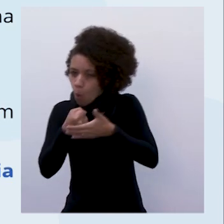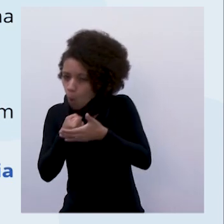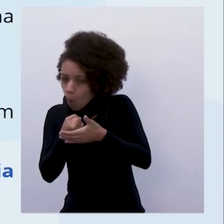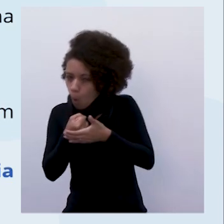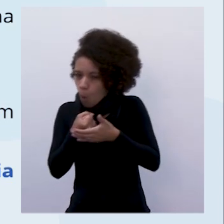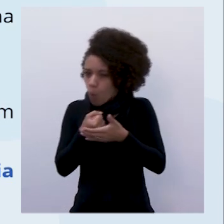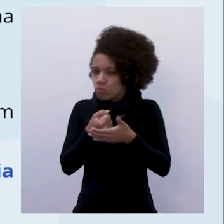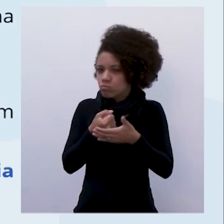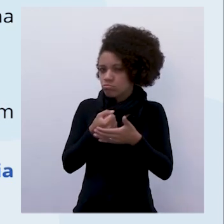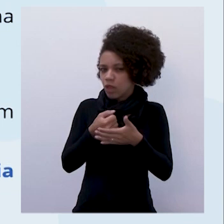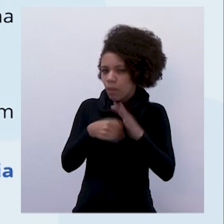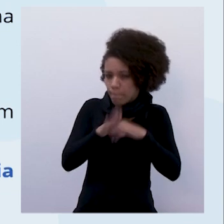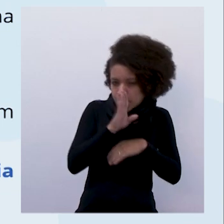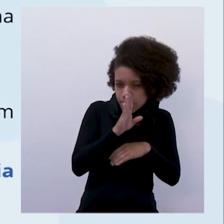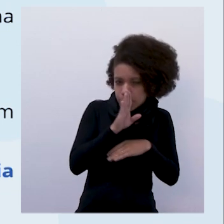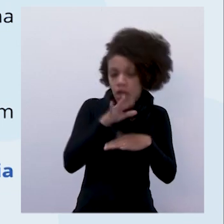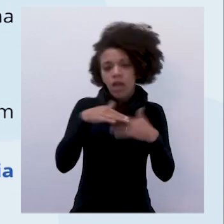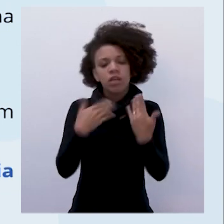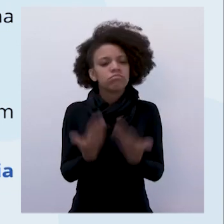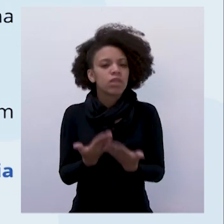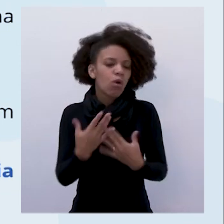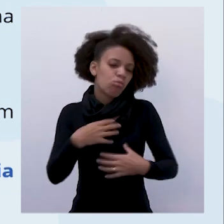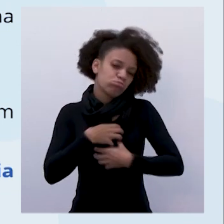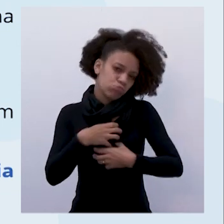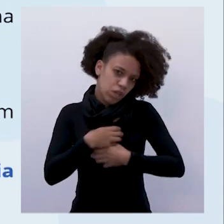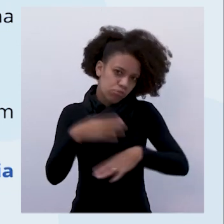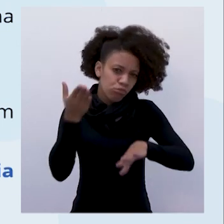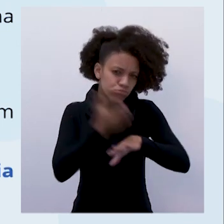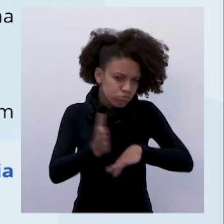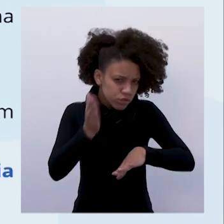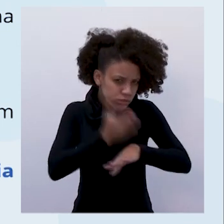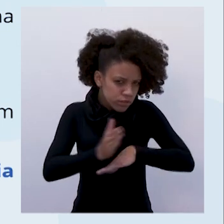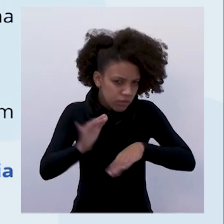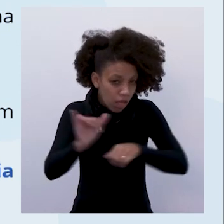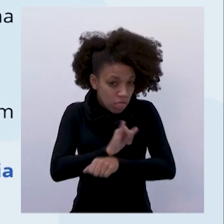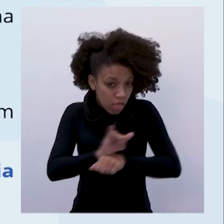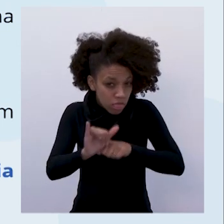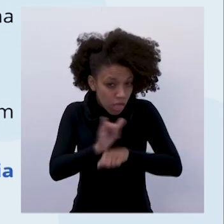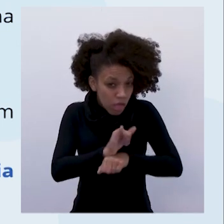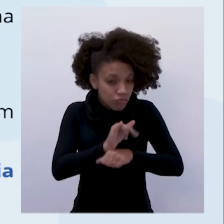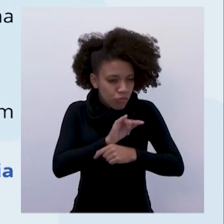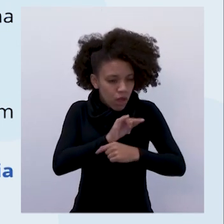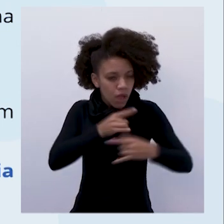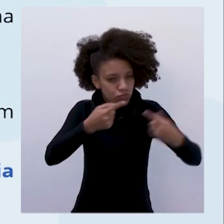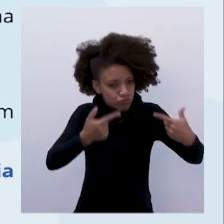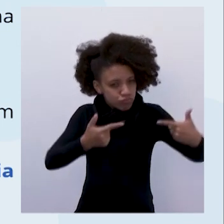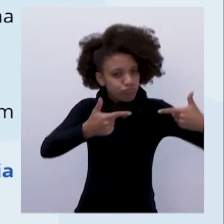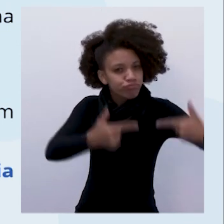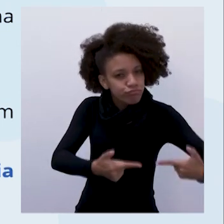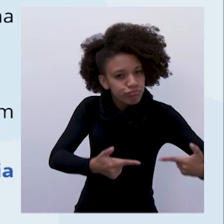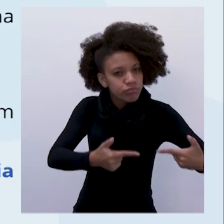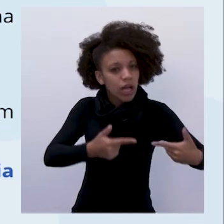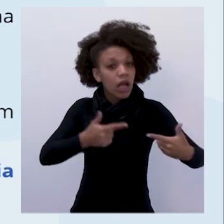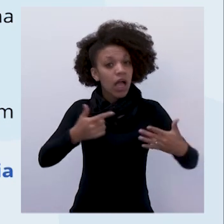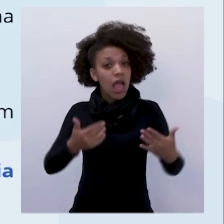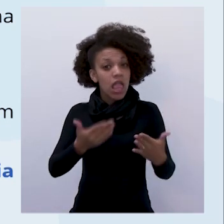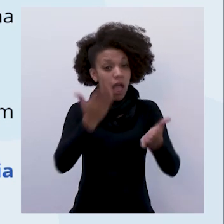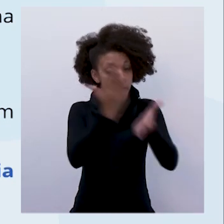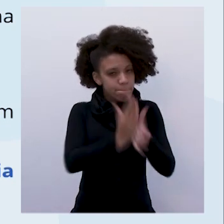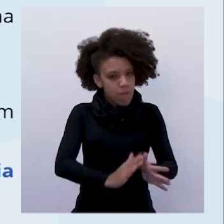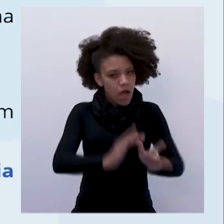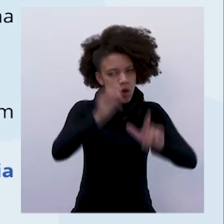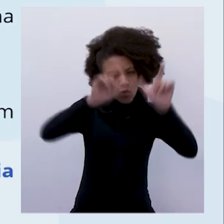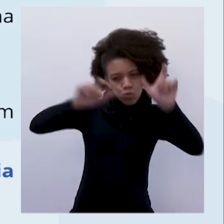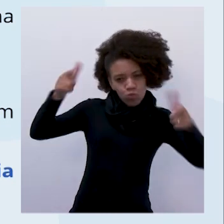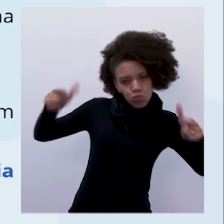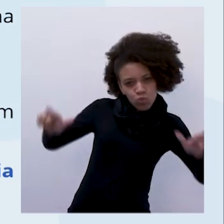né? Então, era uma forma ali de treinar táticas de atingir o inimigo de uma forma